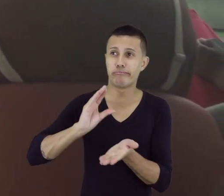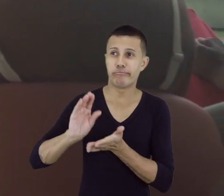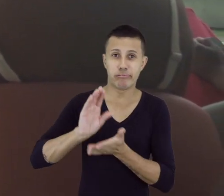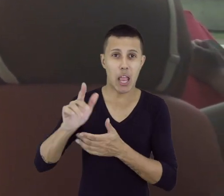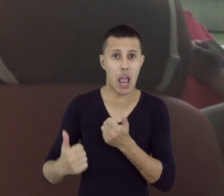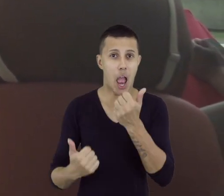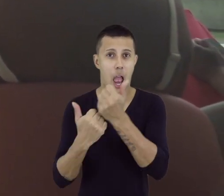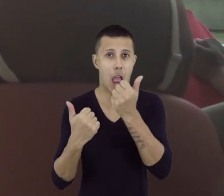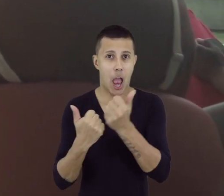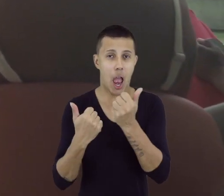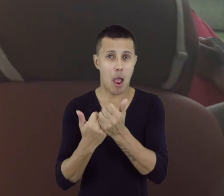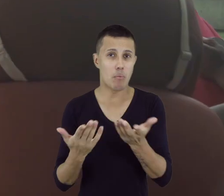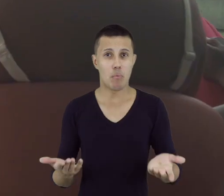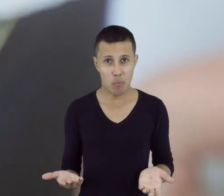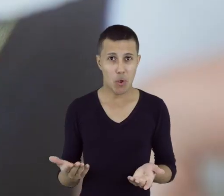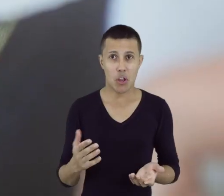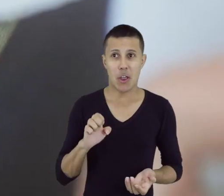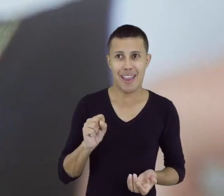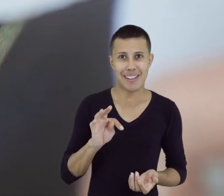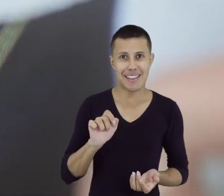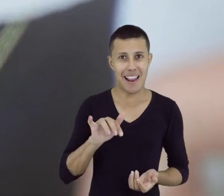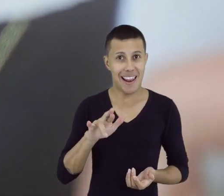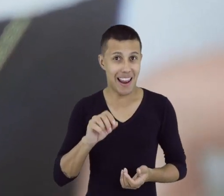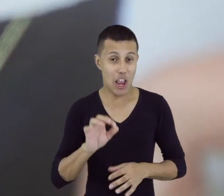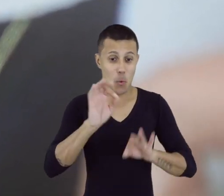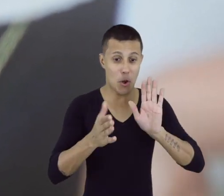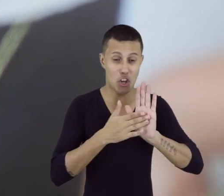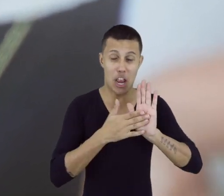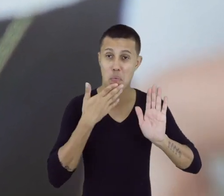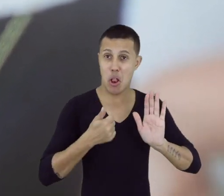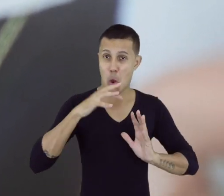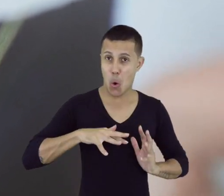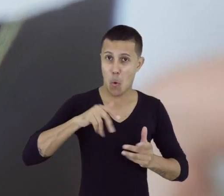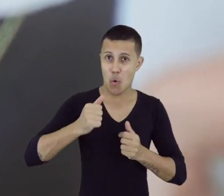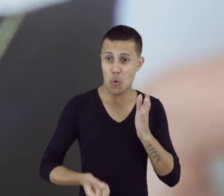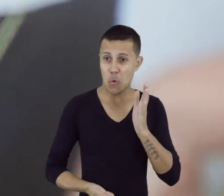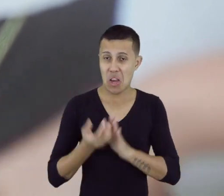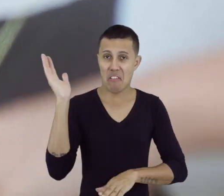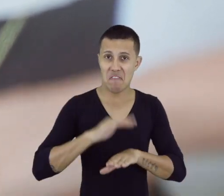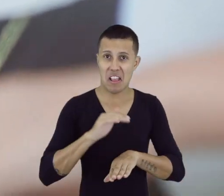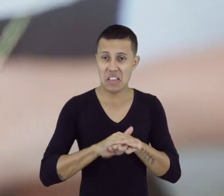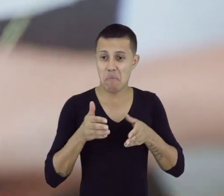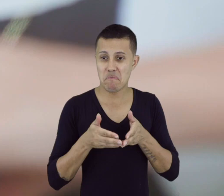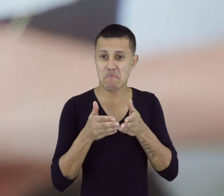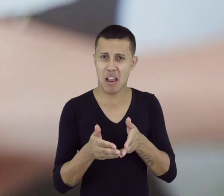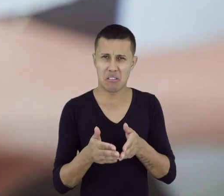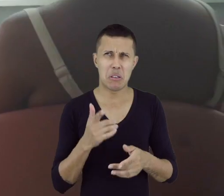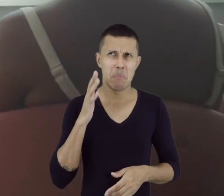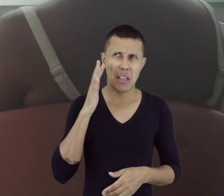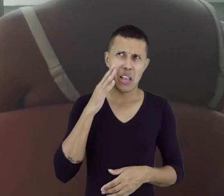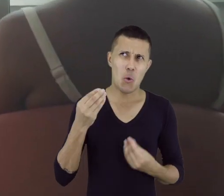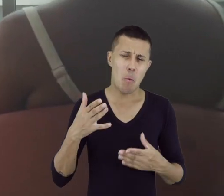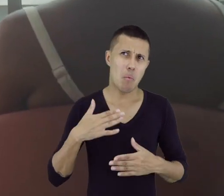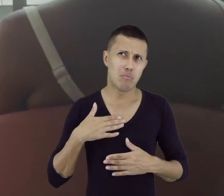patrocínio, o apoio de estaleiros e o melhor projeto do mundo para começar a fazer esse barco, eu tinha que começar de